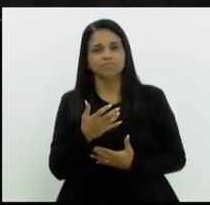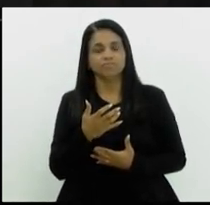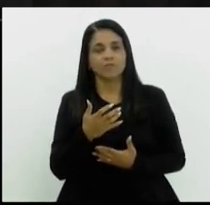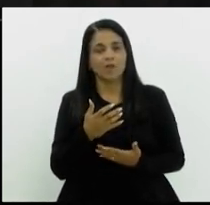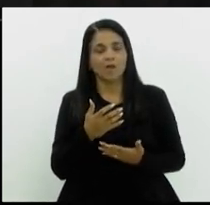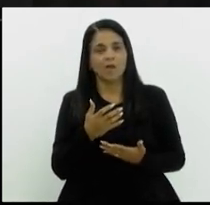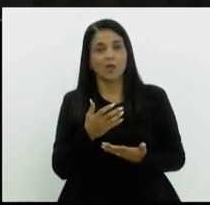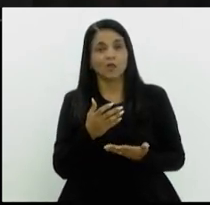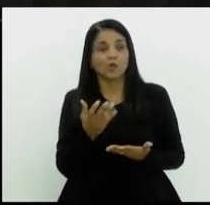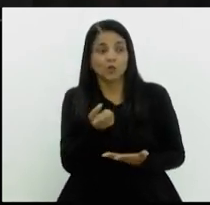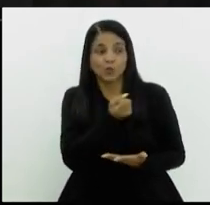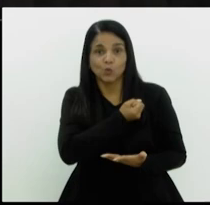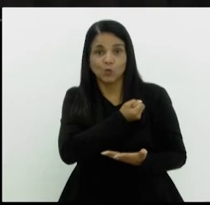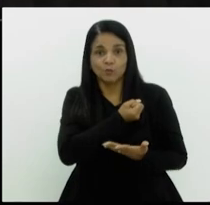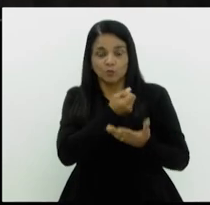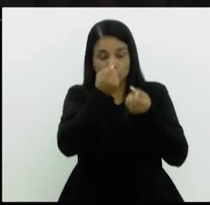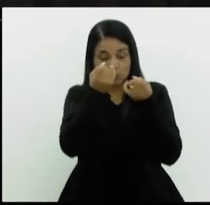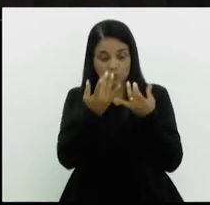números.